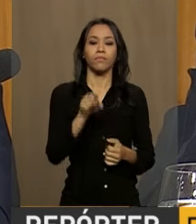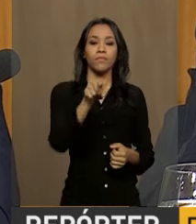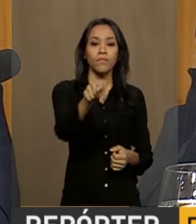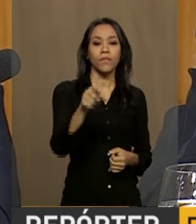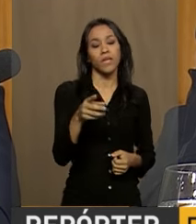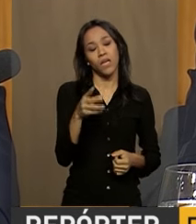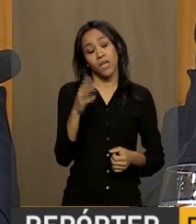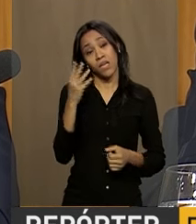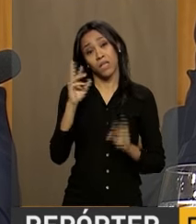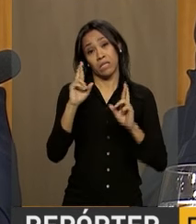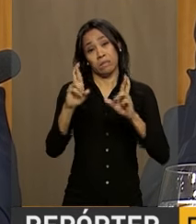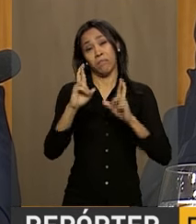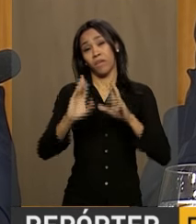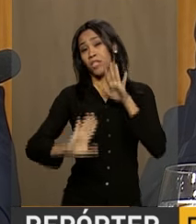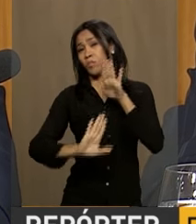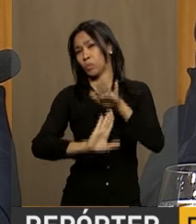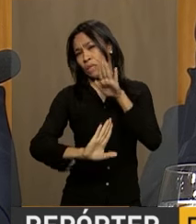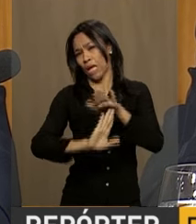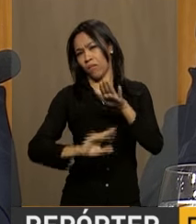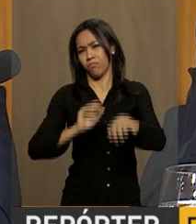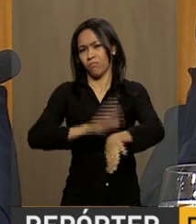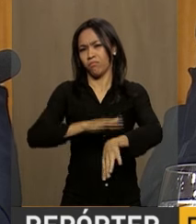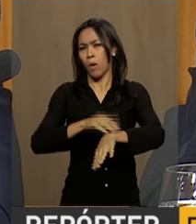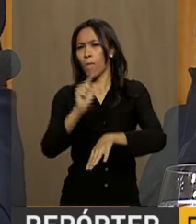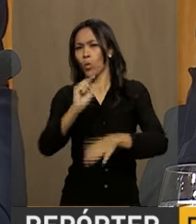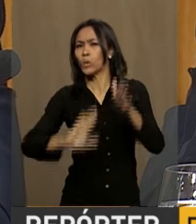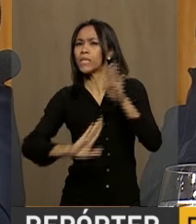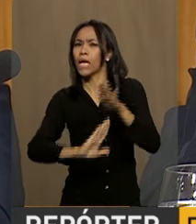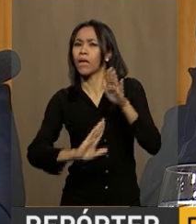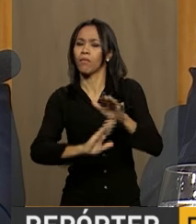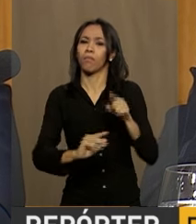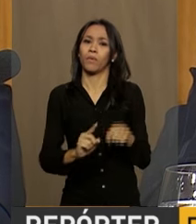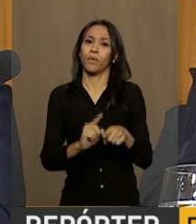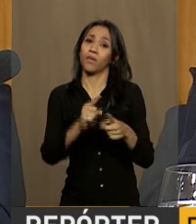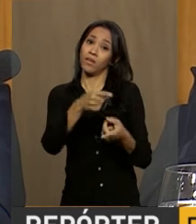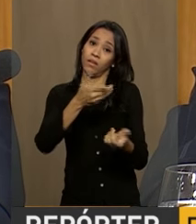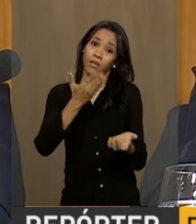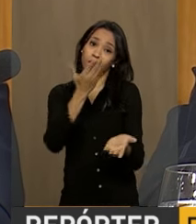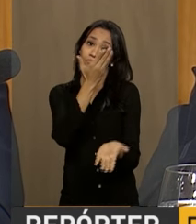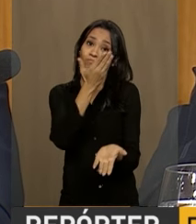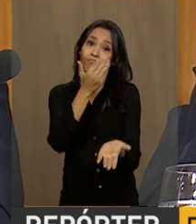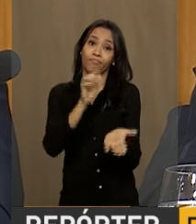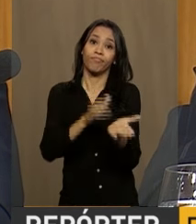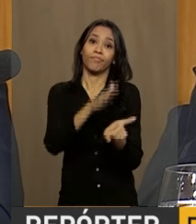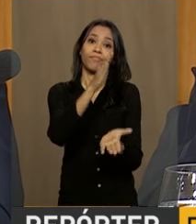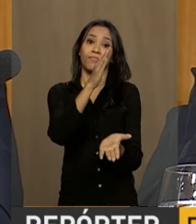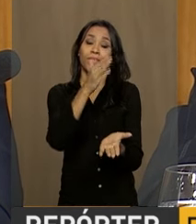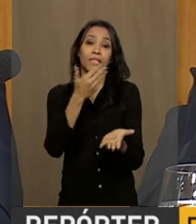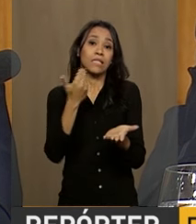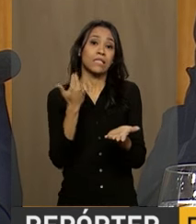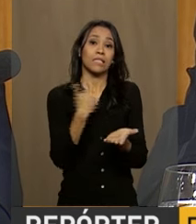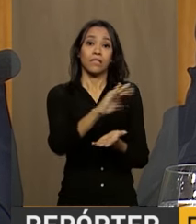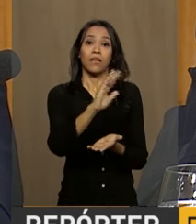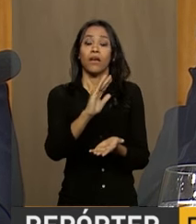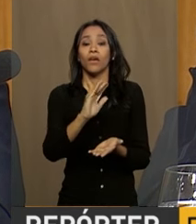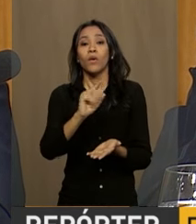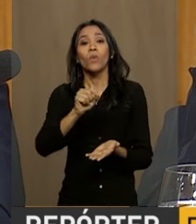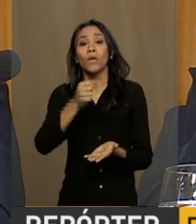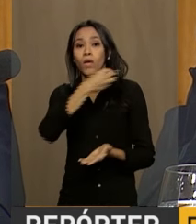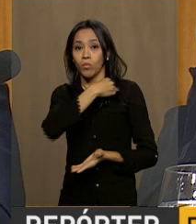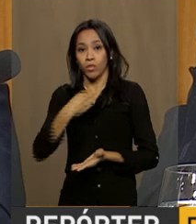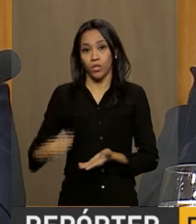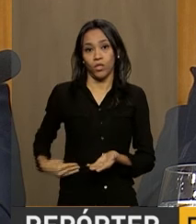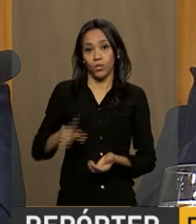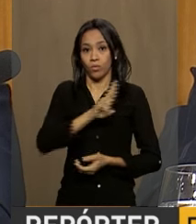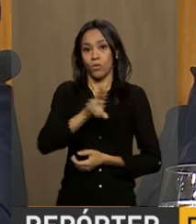seja temporariamente, um dos seus grandes players, que é o ministro Jucá, mas ganha no Senado,